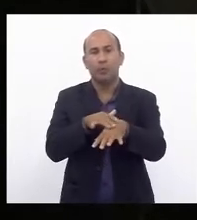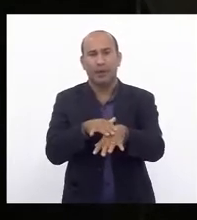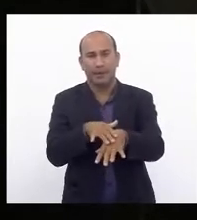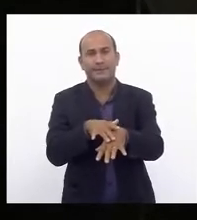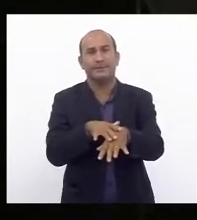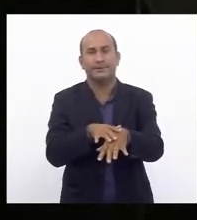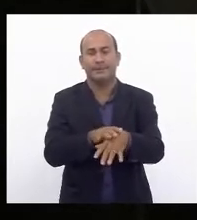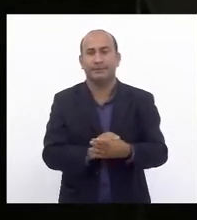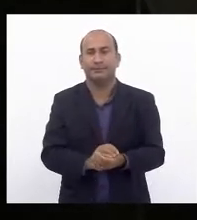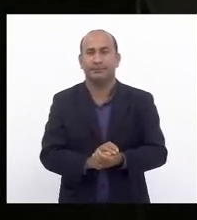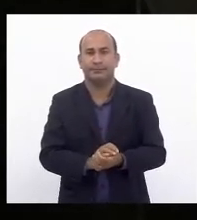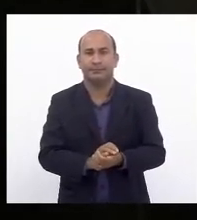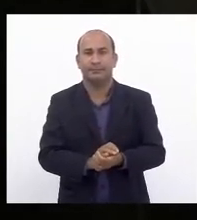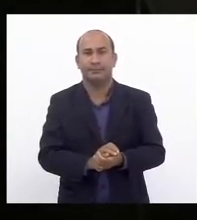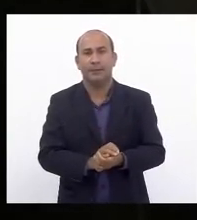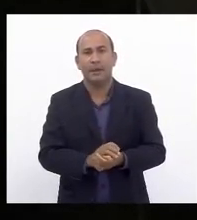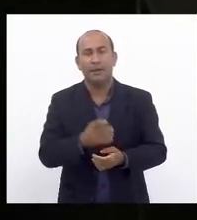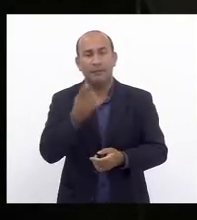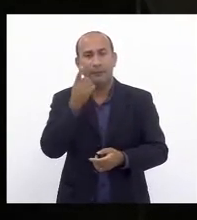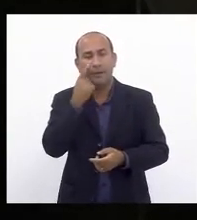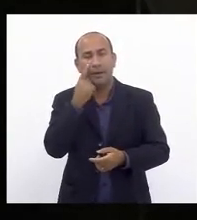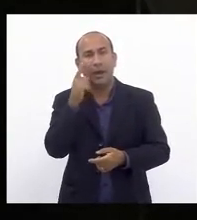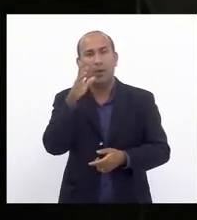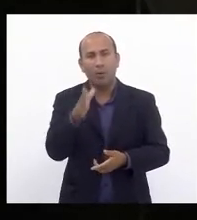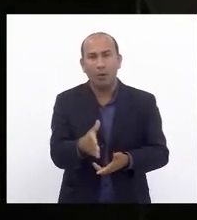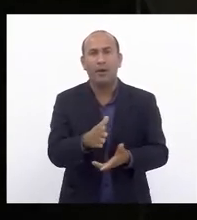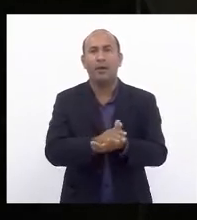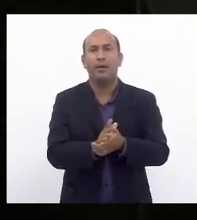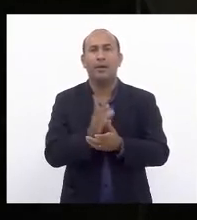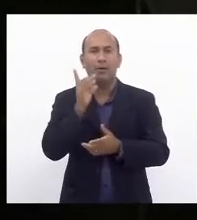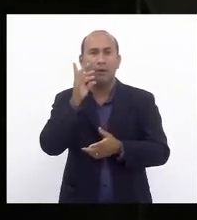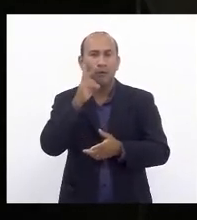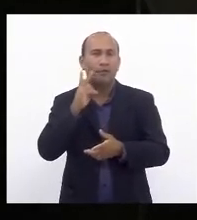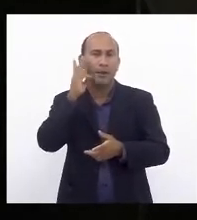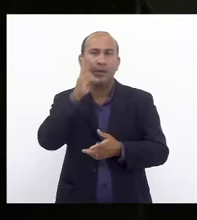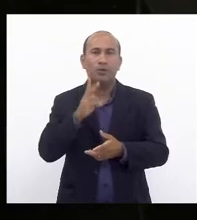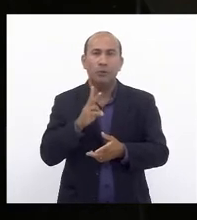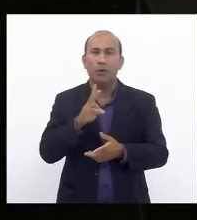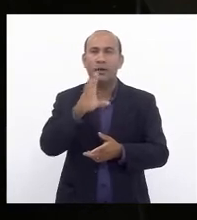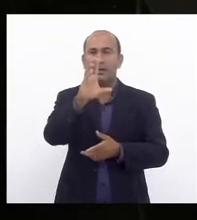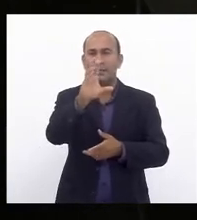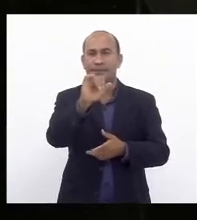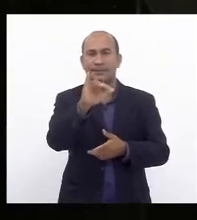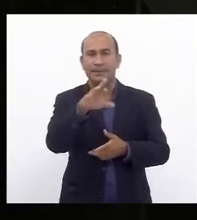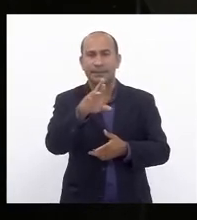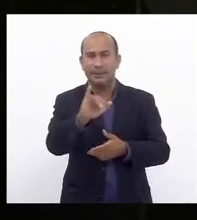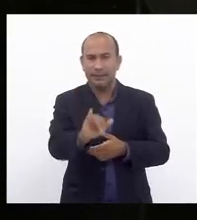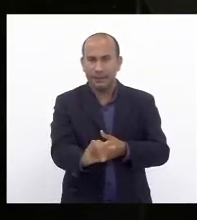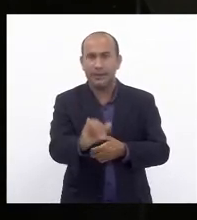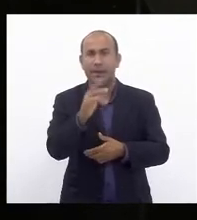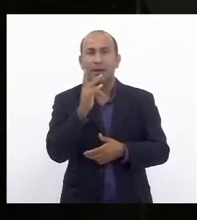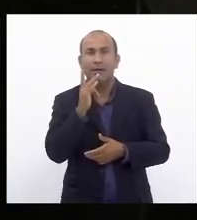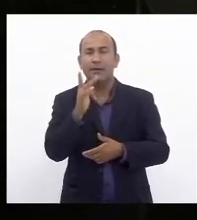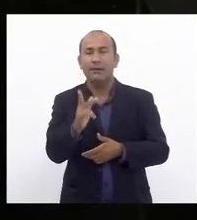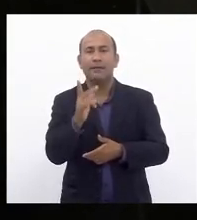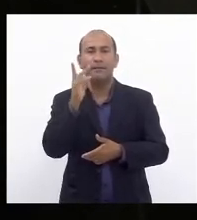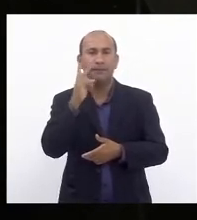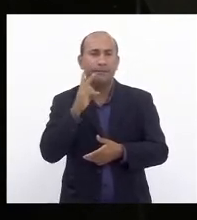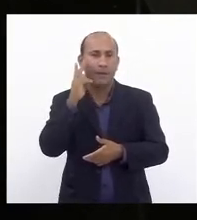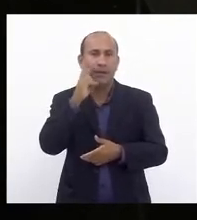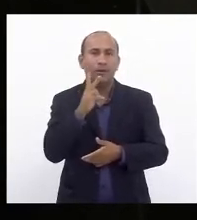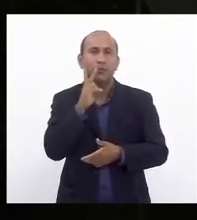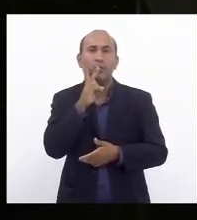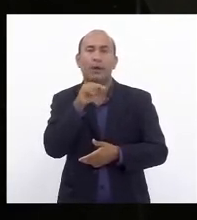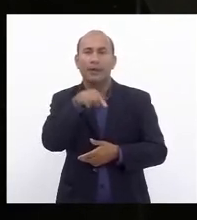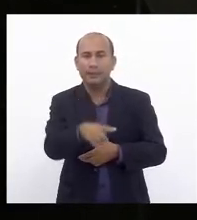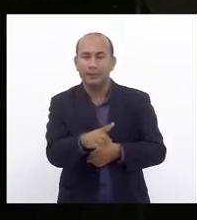infecções adicionais. Veja aqui o vereador William Siri, eu quero saudar o nosso vereador da Câmara Municipal do Rio, que participa também